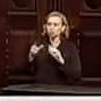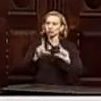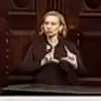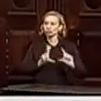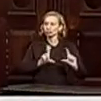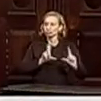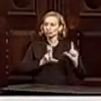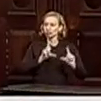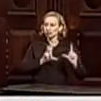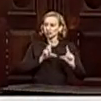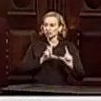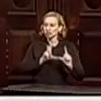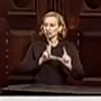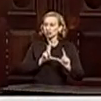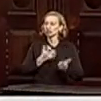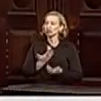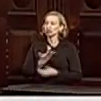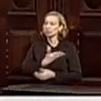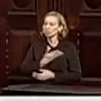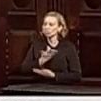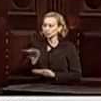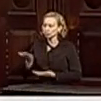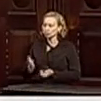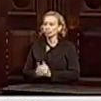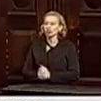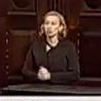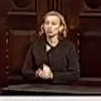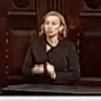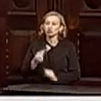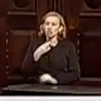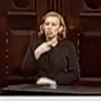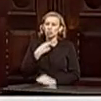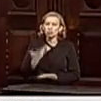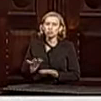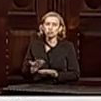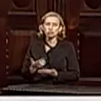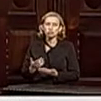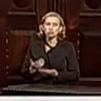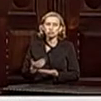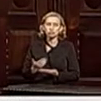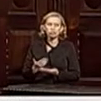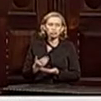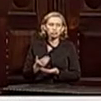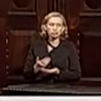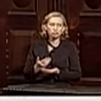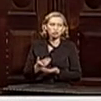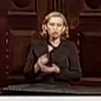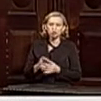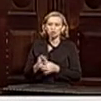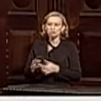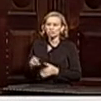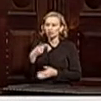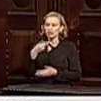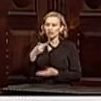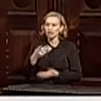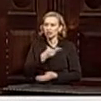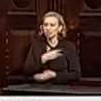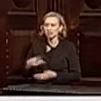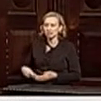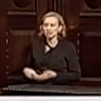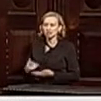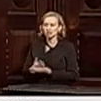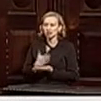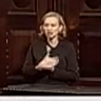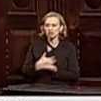nesse expediente final. Eu não posso deixar de iniciar, senhor presidente, esse meu pronunciamento sem